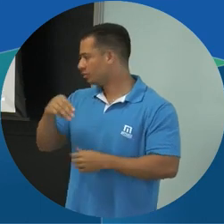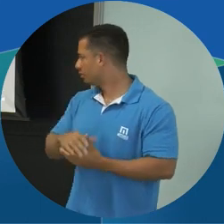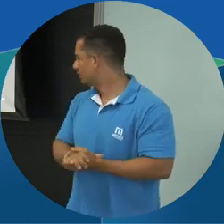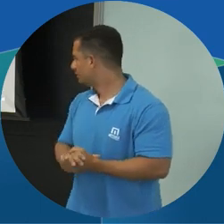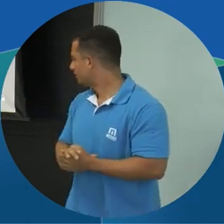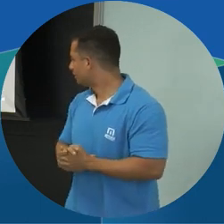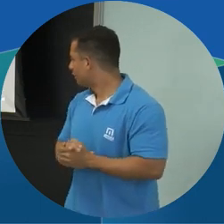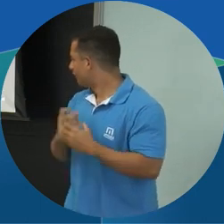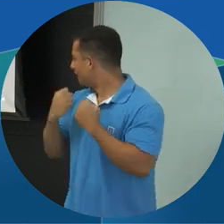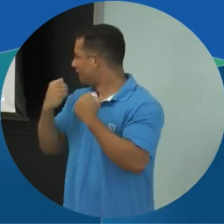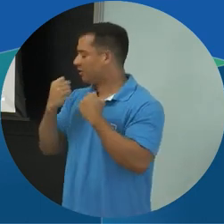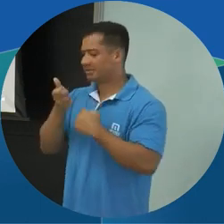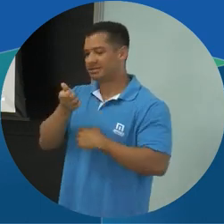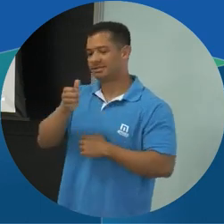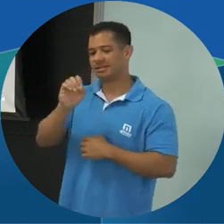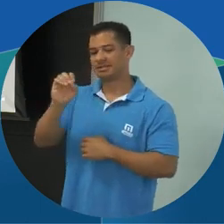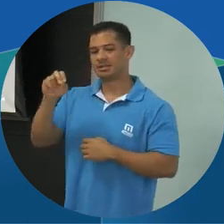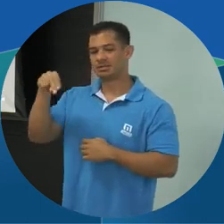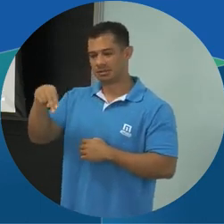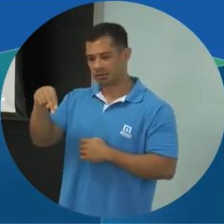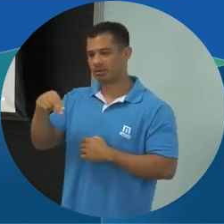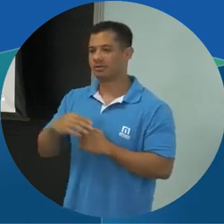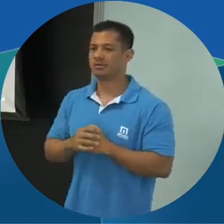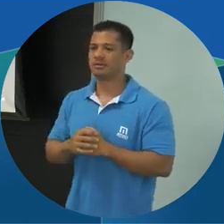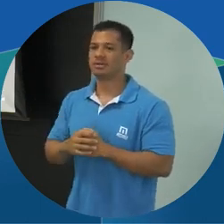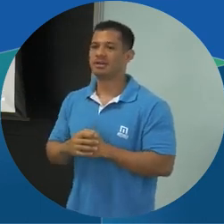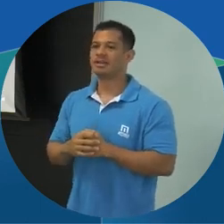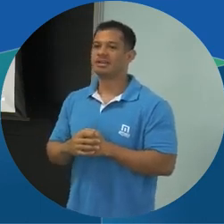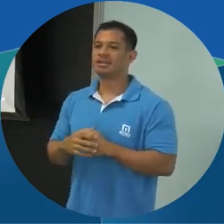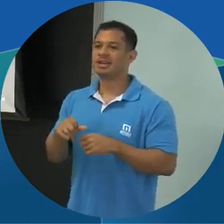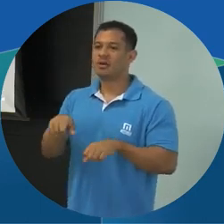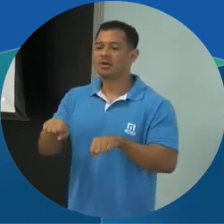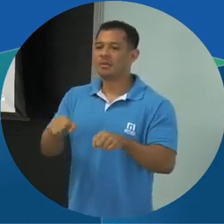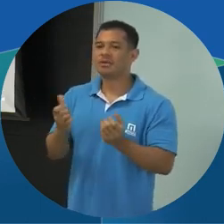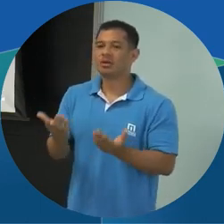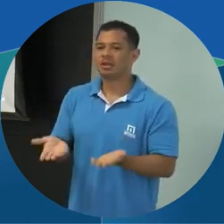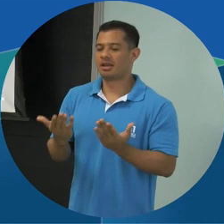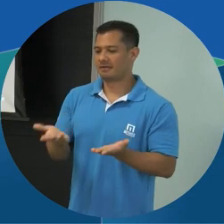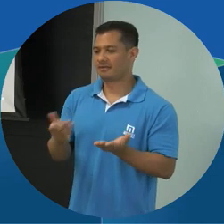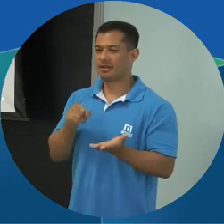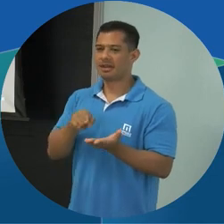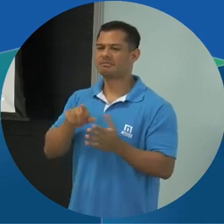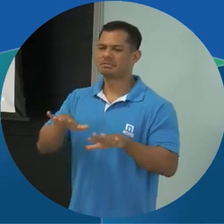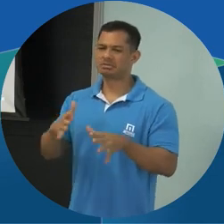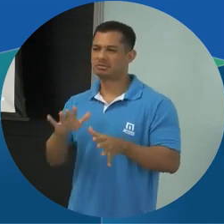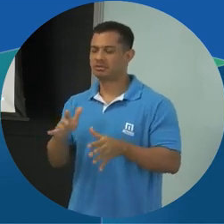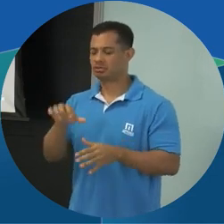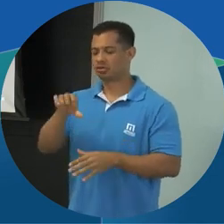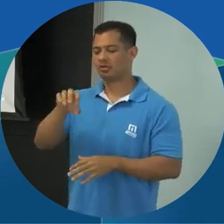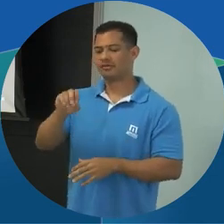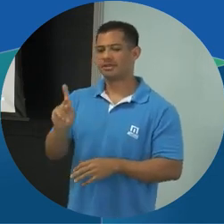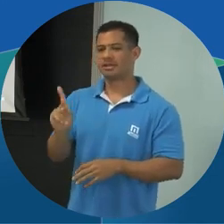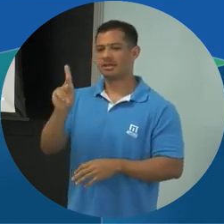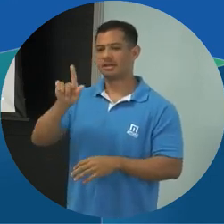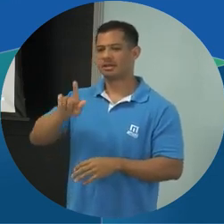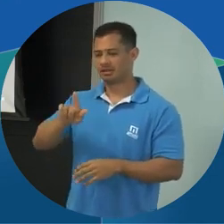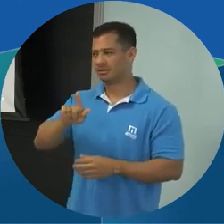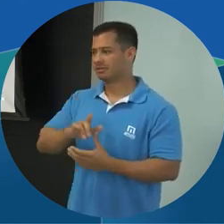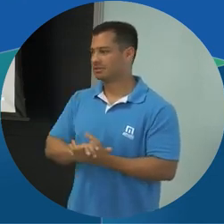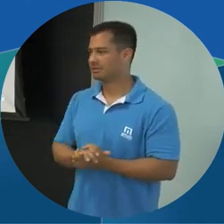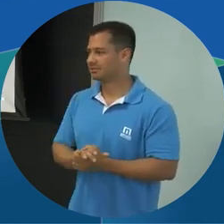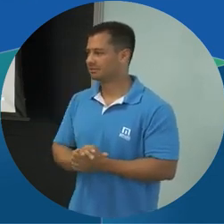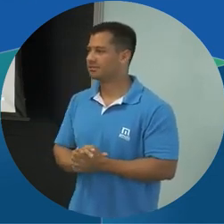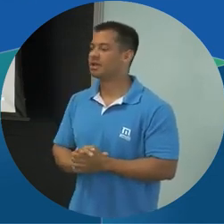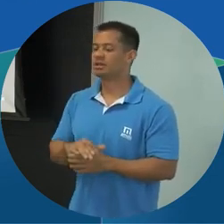admissível de 600 newtons, e é um equipamento extremamente leve, ele pesa aproximadamente 90 quilos. Ou seja, é